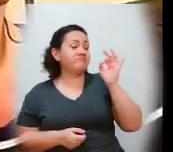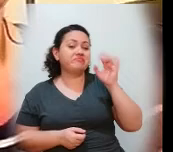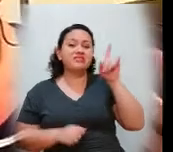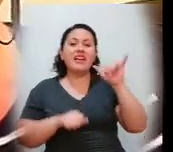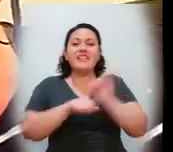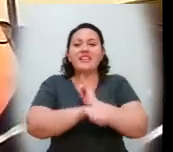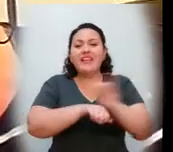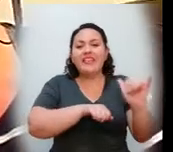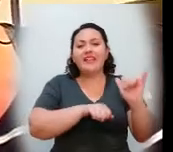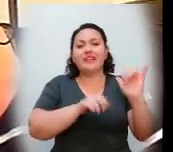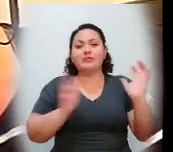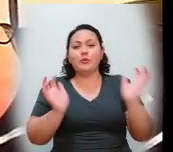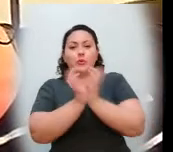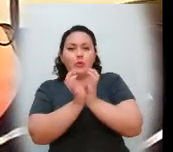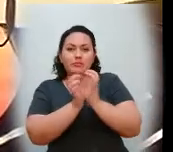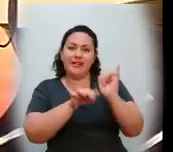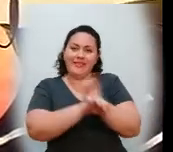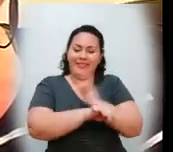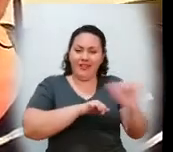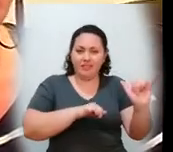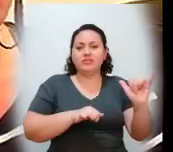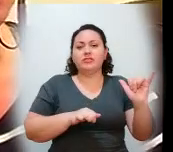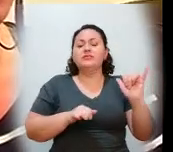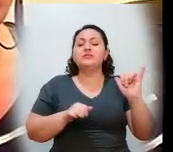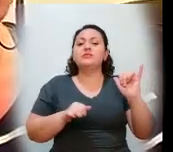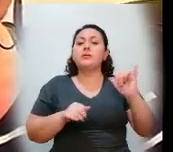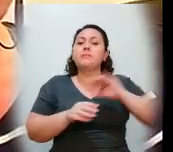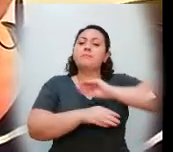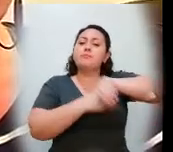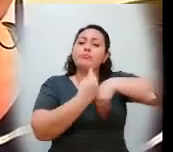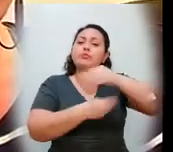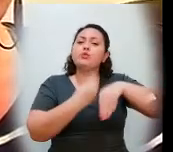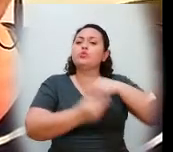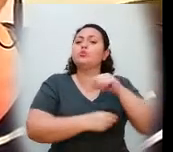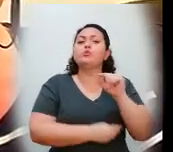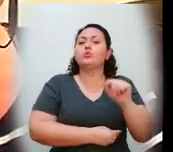Essas estratégias, né, esse conjunto envolve